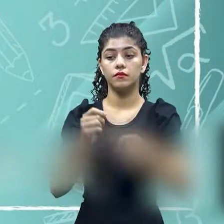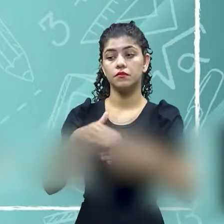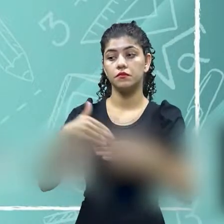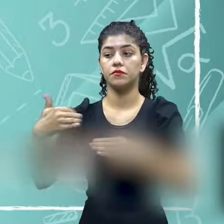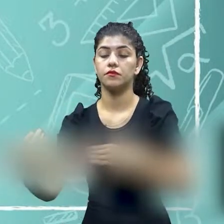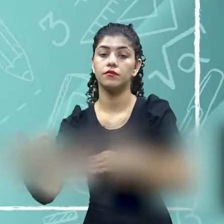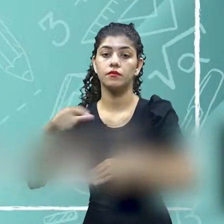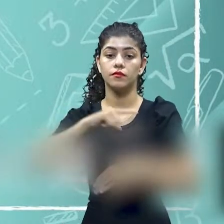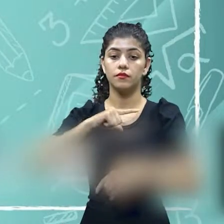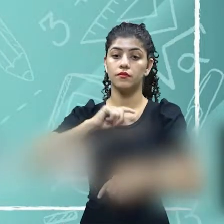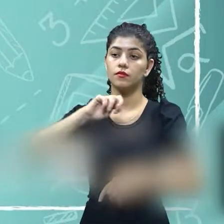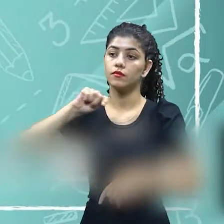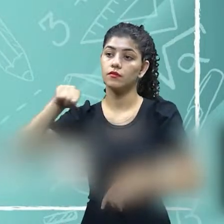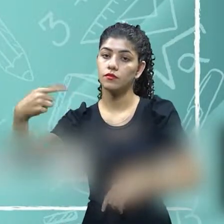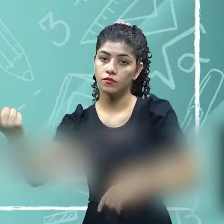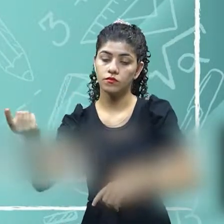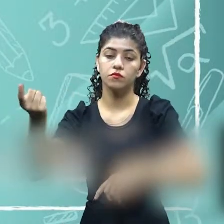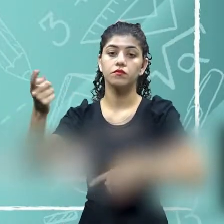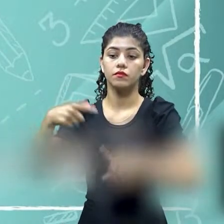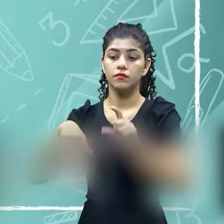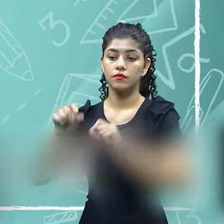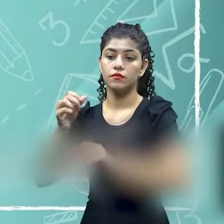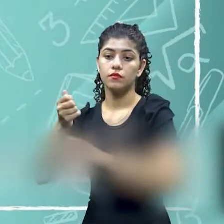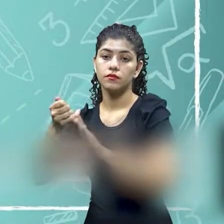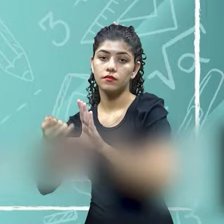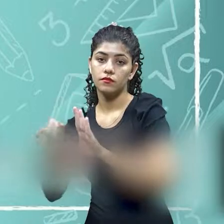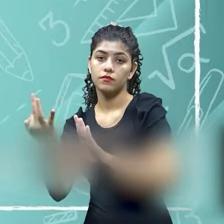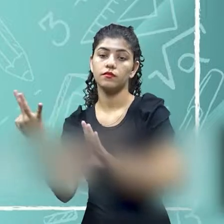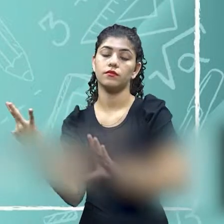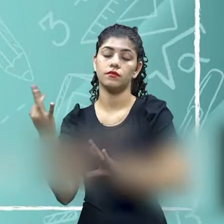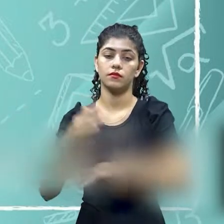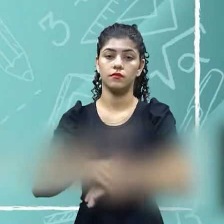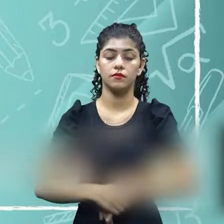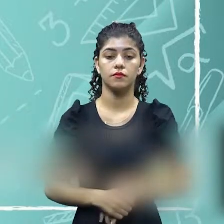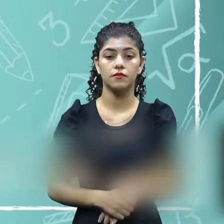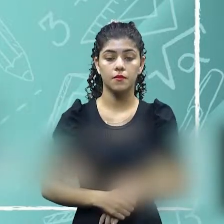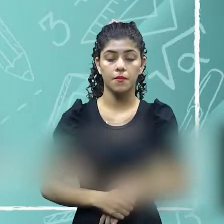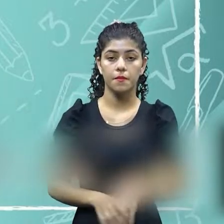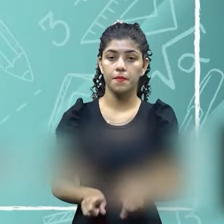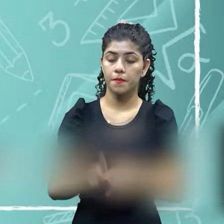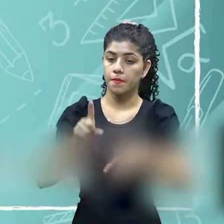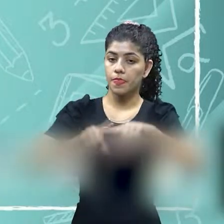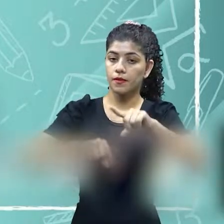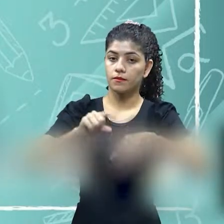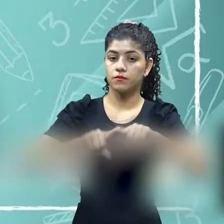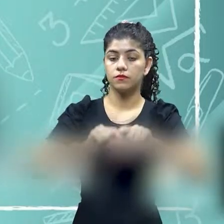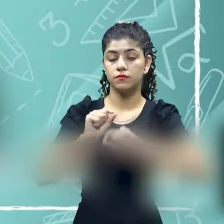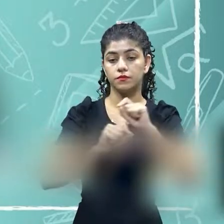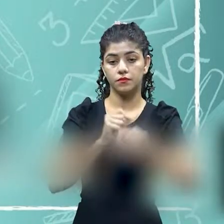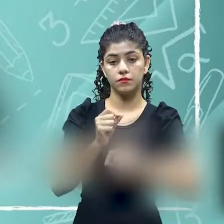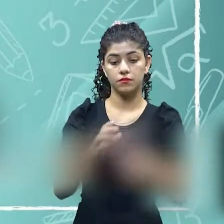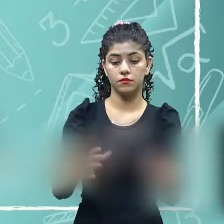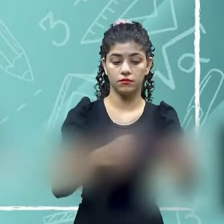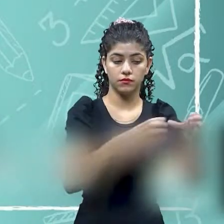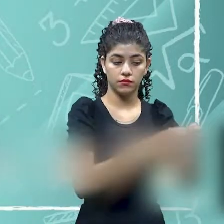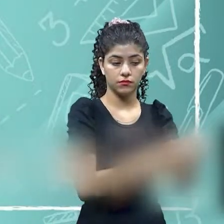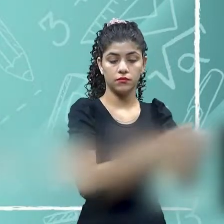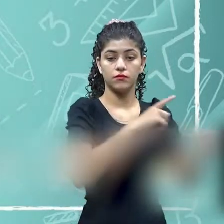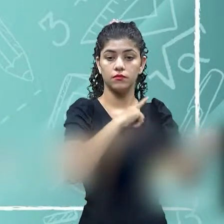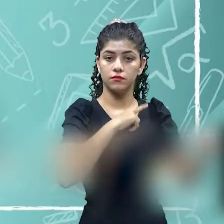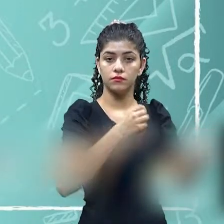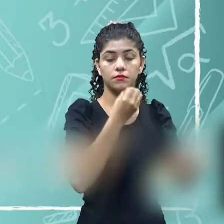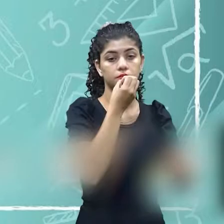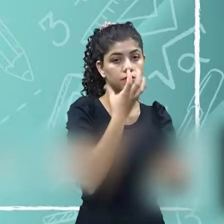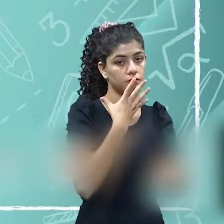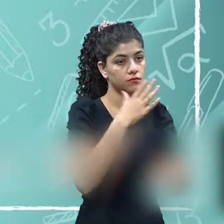estão fora têm outro critério para a circulação de mercadorias e produtos. Ou seja, quem pertence ao bloco vai